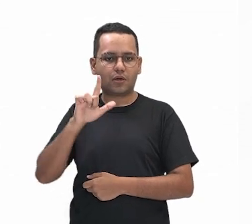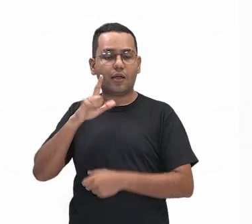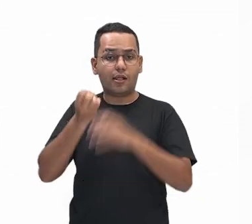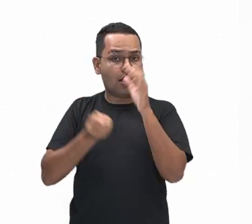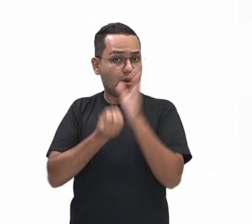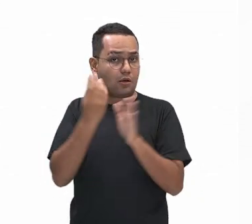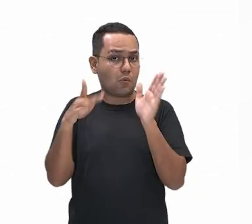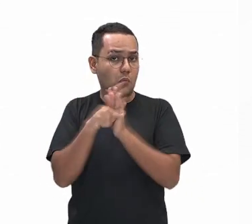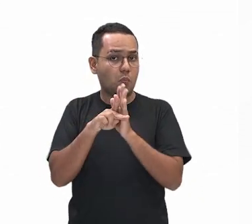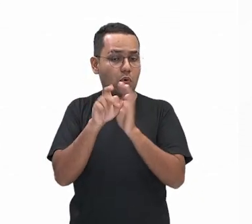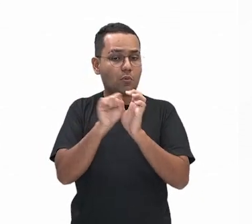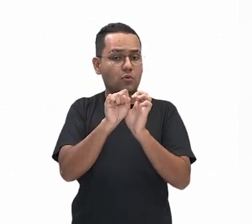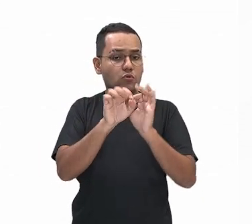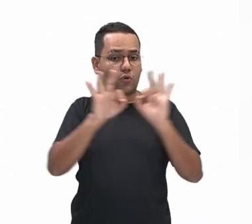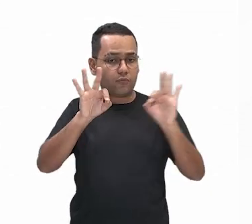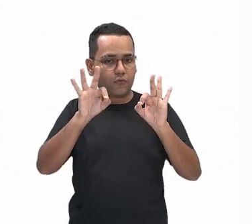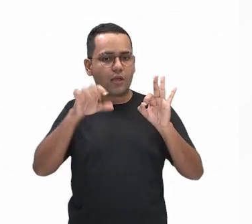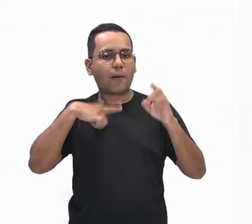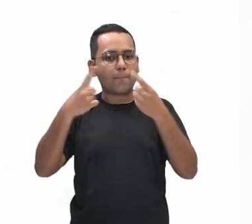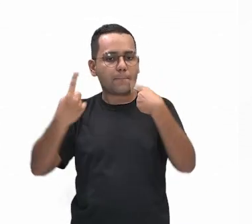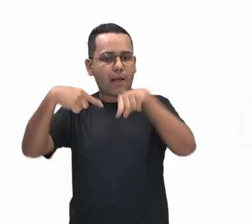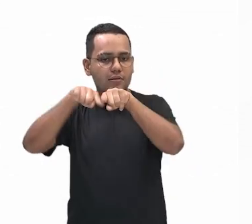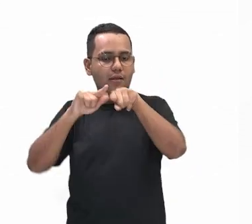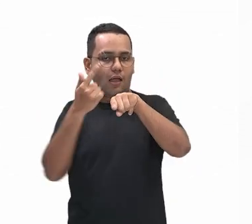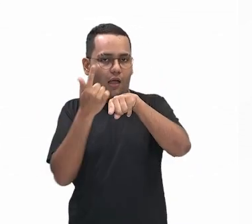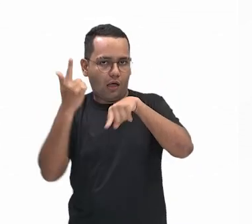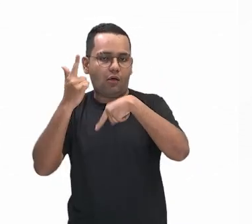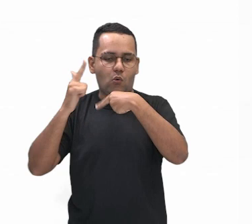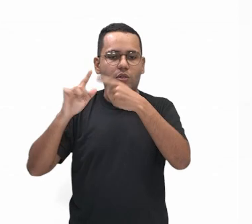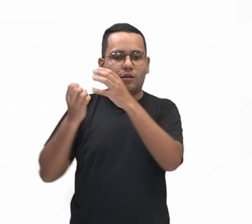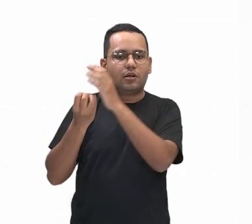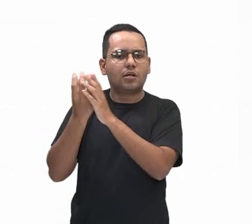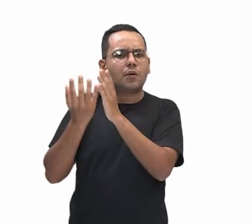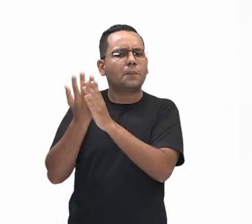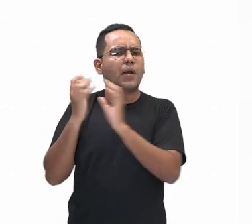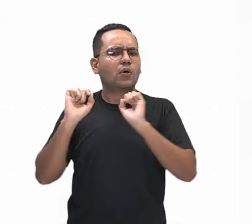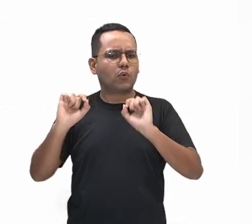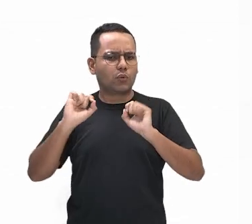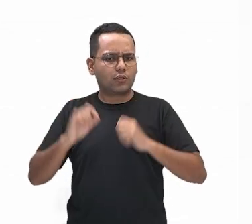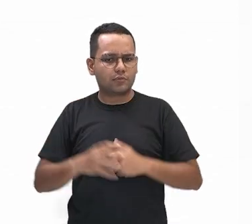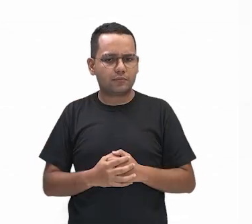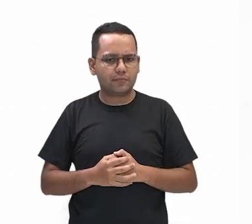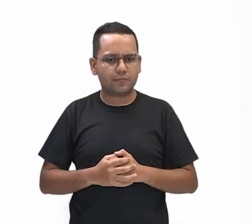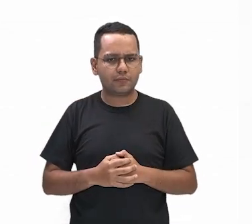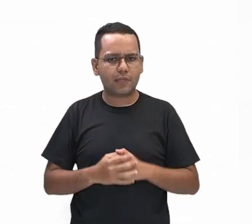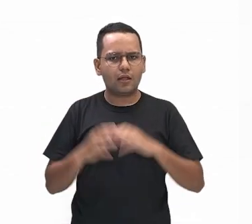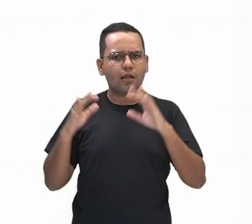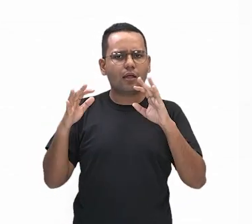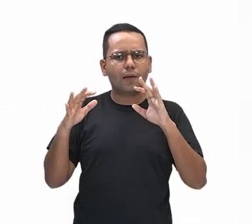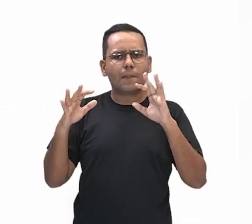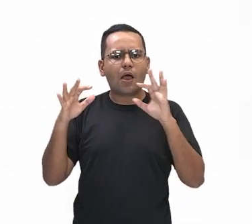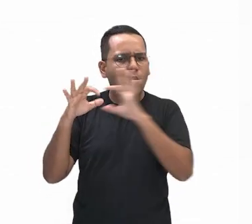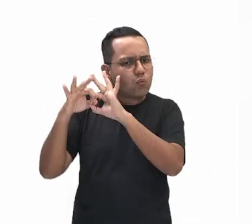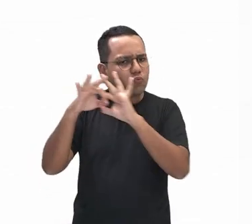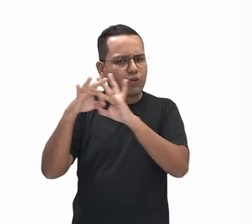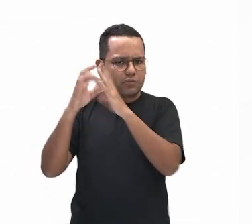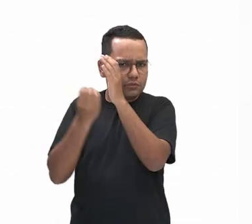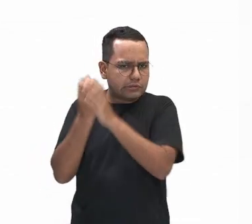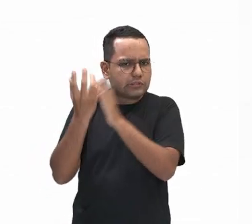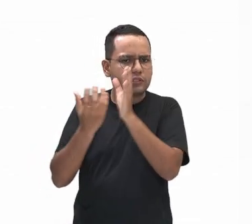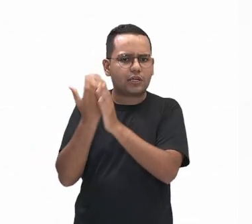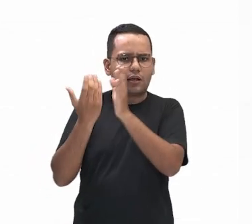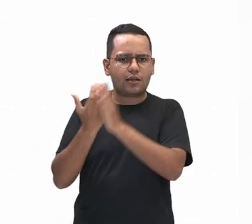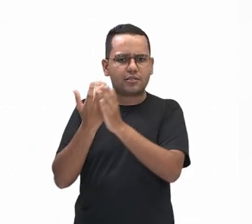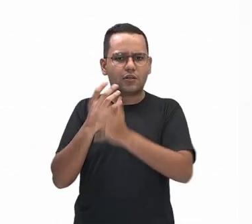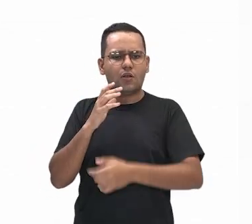fábrica automatizada, para confeccionar as redes para a confecção de suas esculturas.